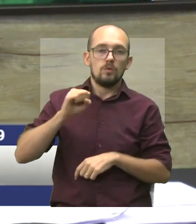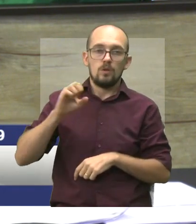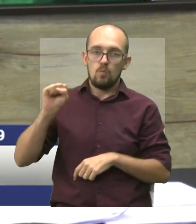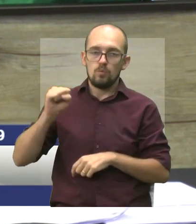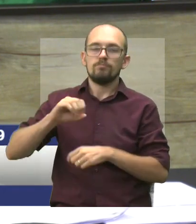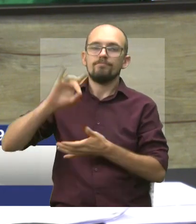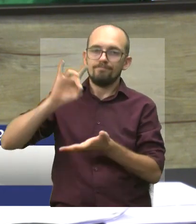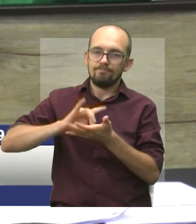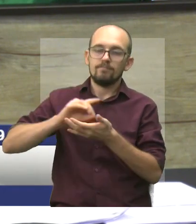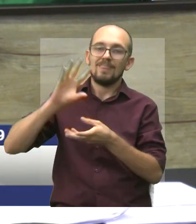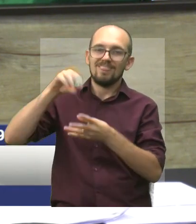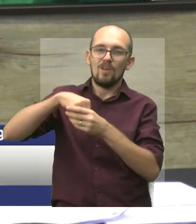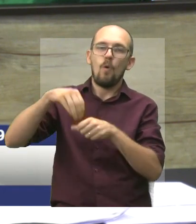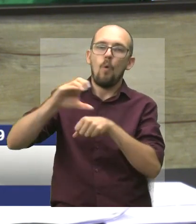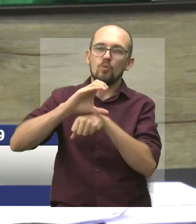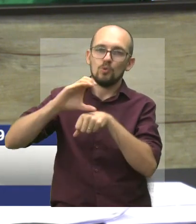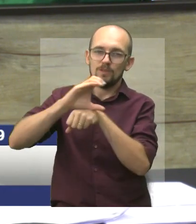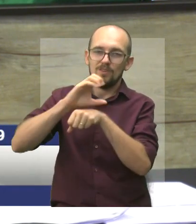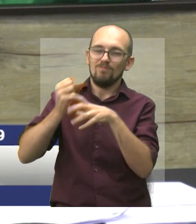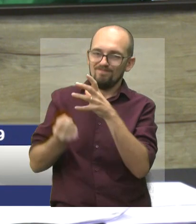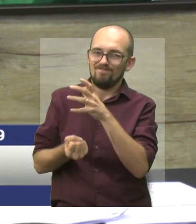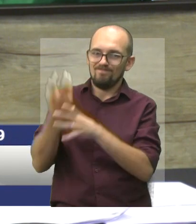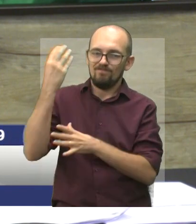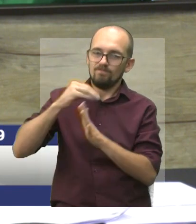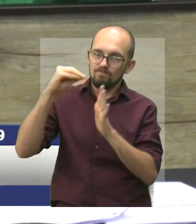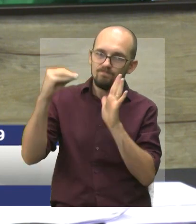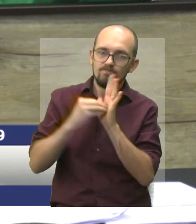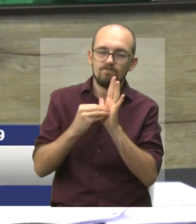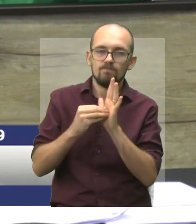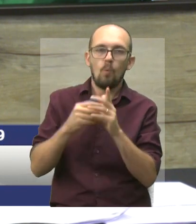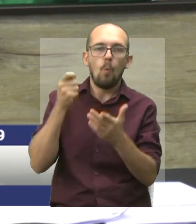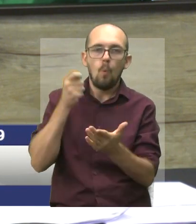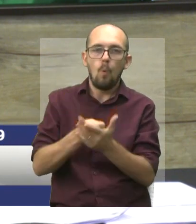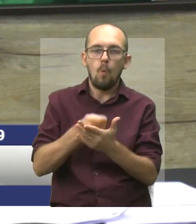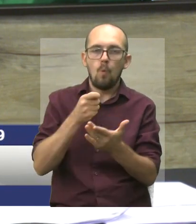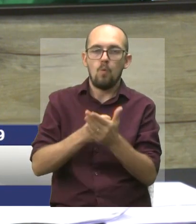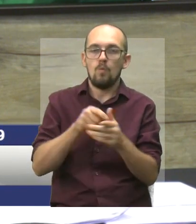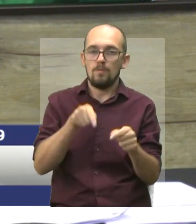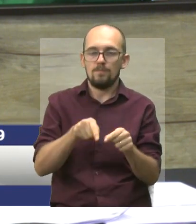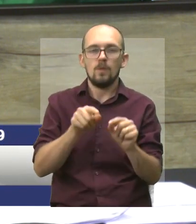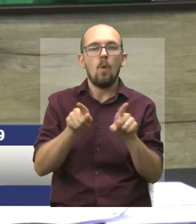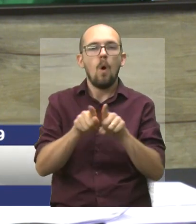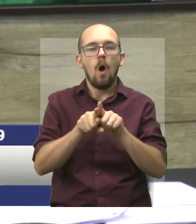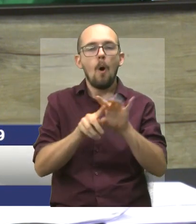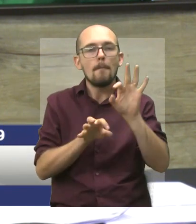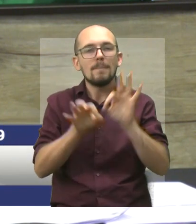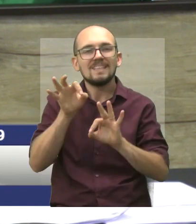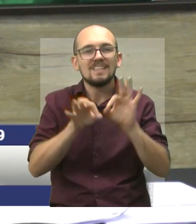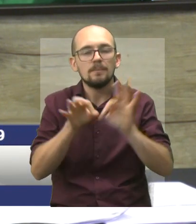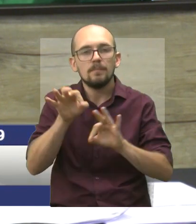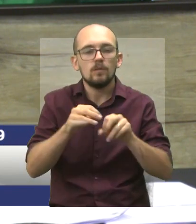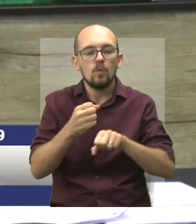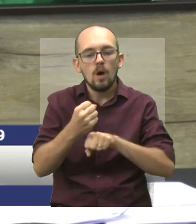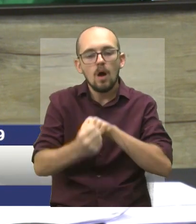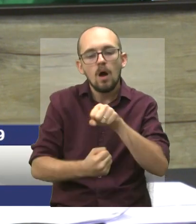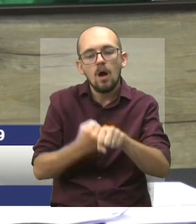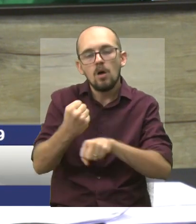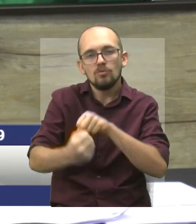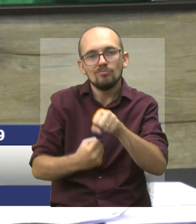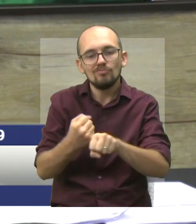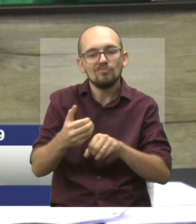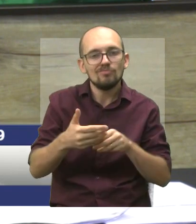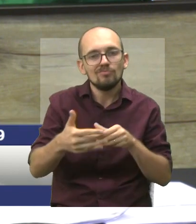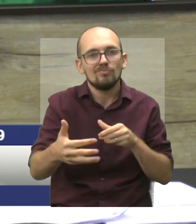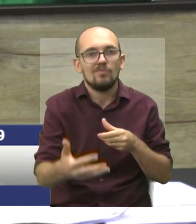1988 e estabelece uma relação entre o planejamento a médio prazo, previsto no